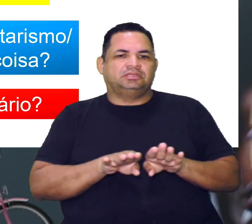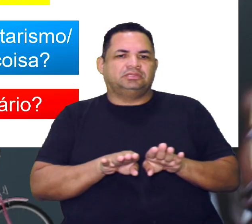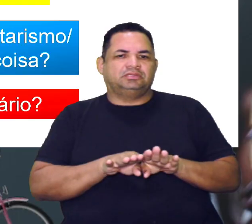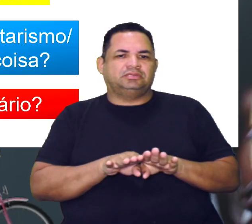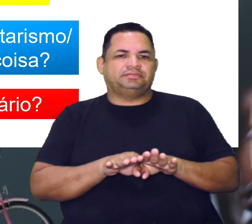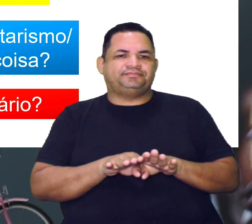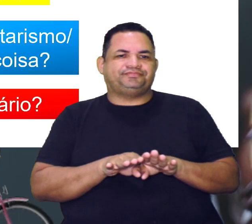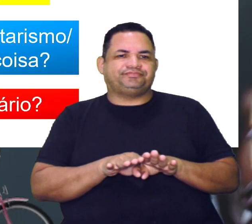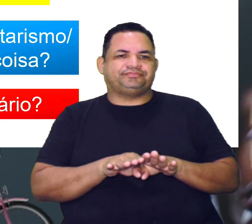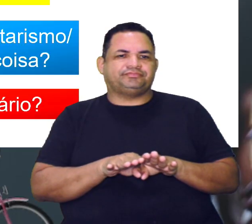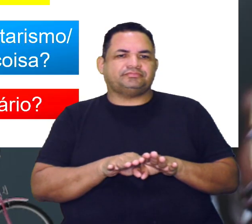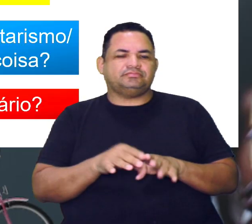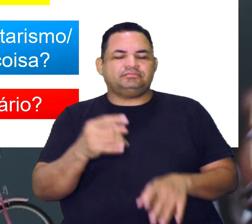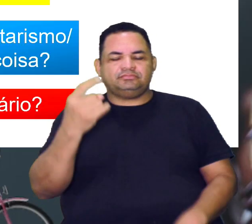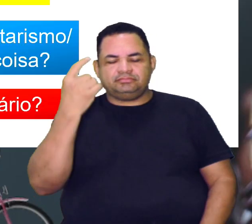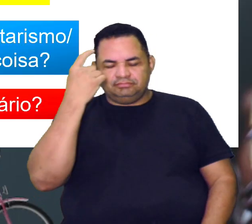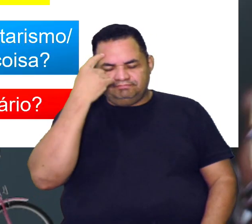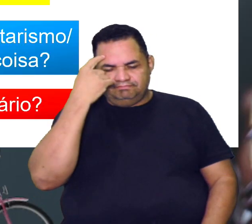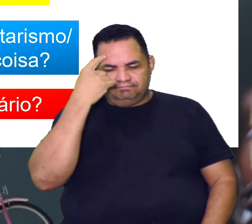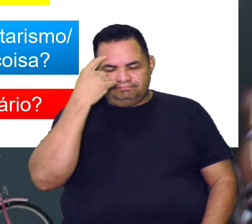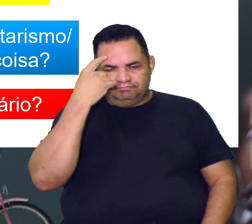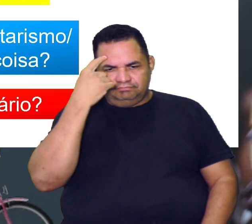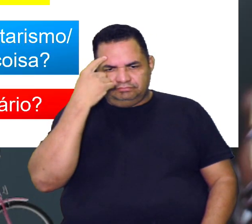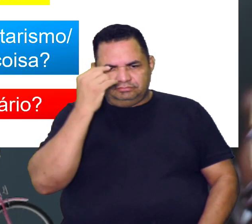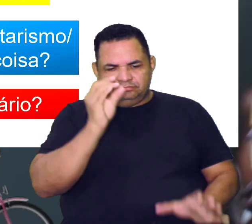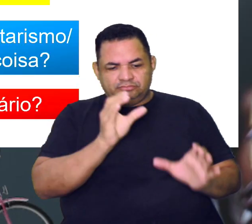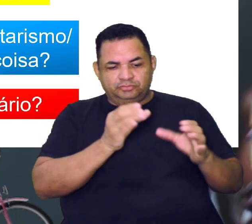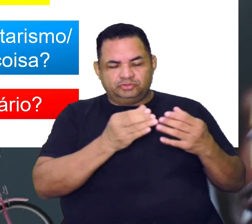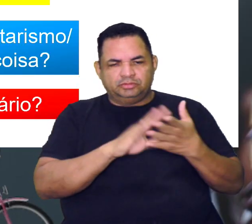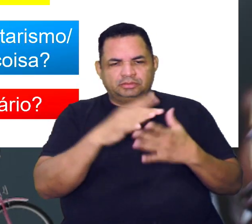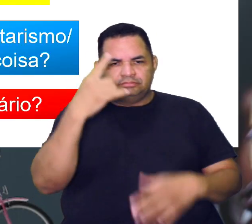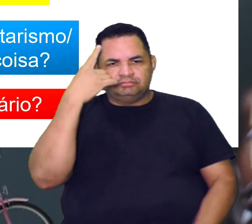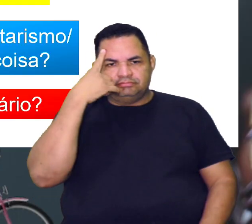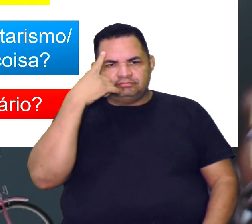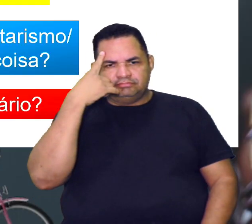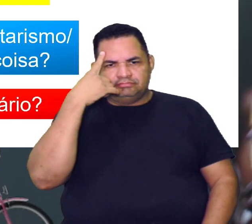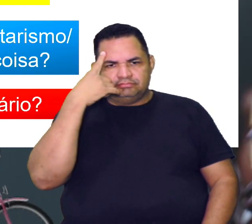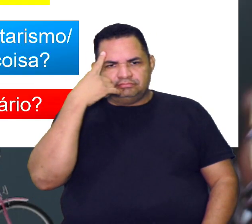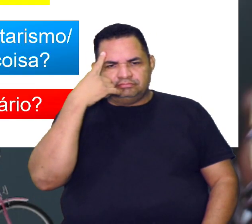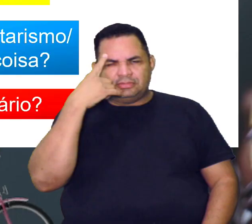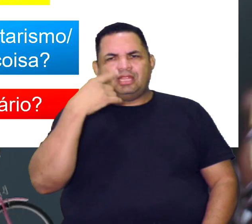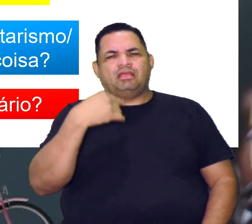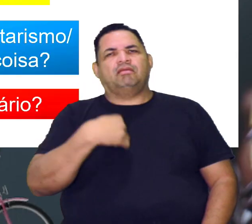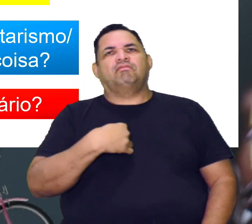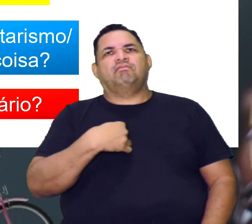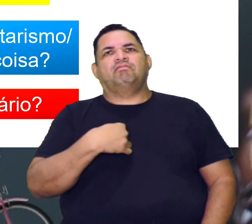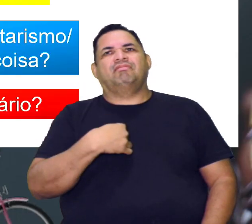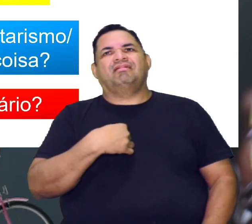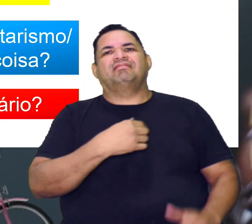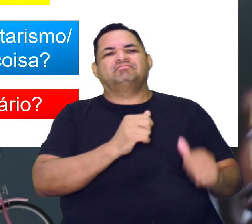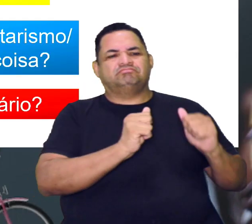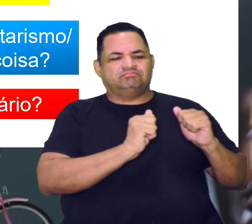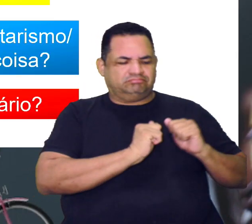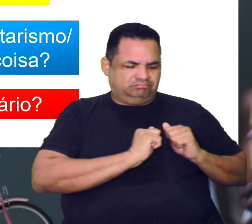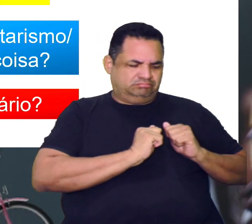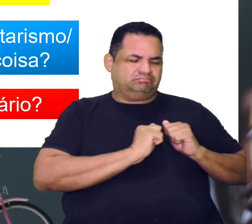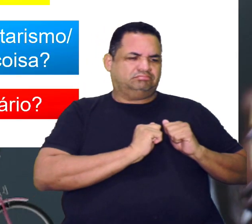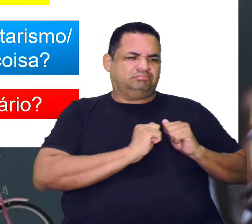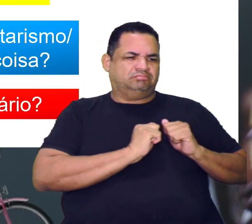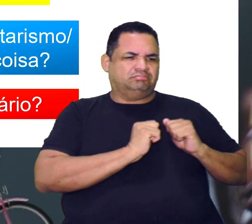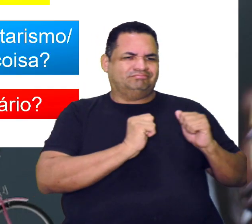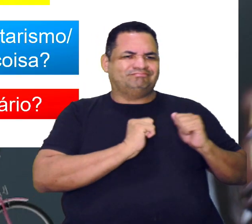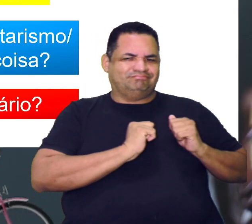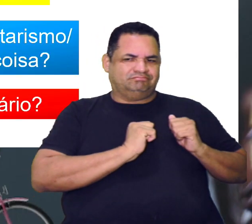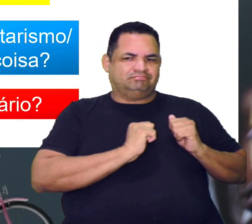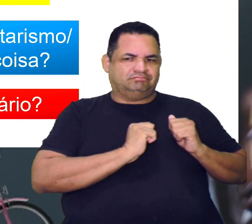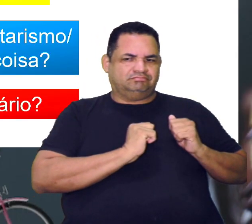gente pensar aí, a turma toda já pensar, será que eu sou sedentário? Será que a Prof. Iris é sedentária? Sim